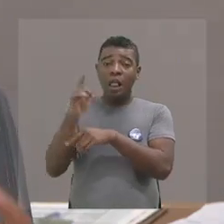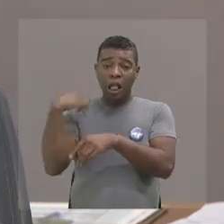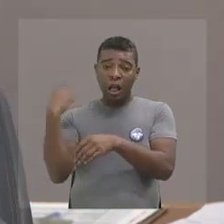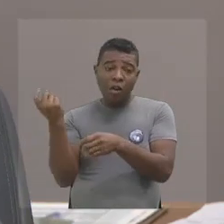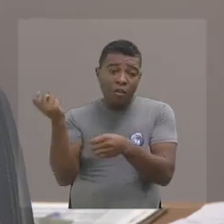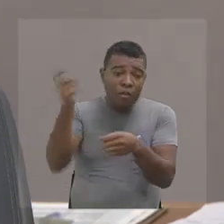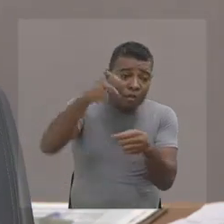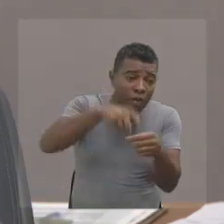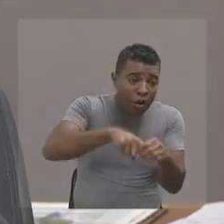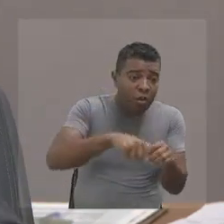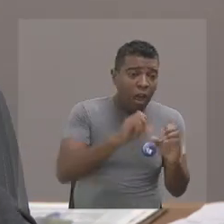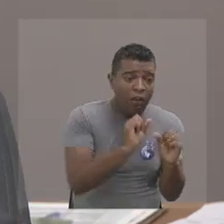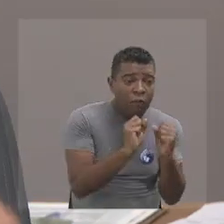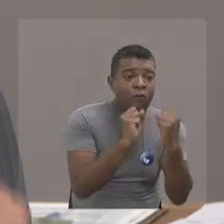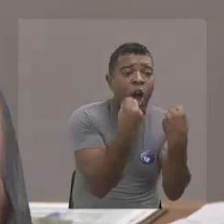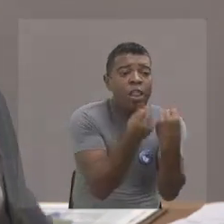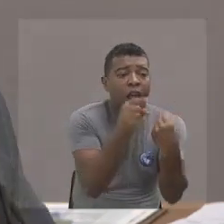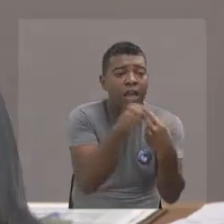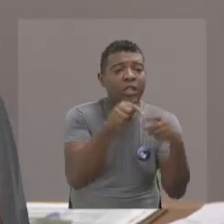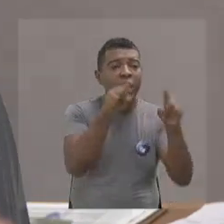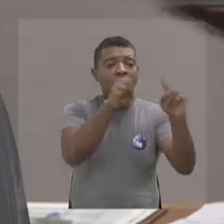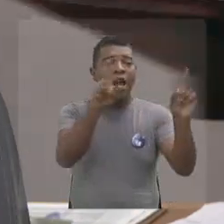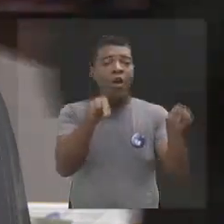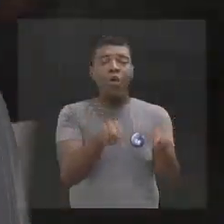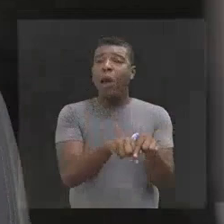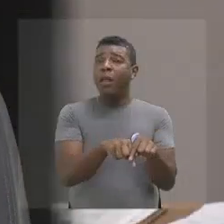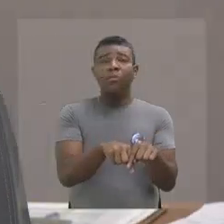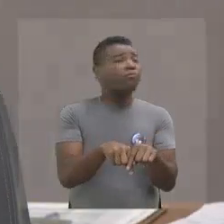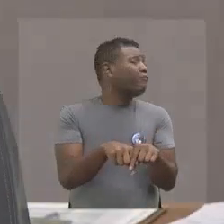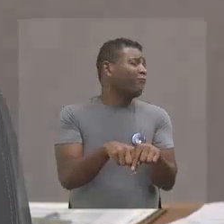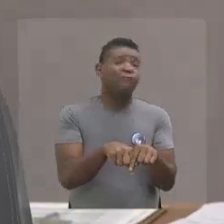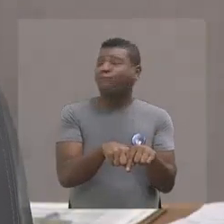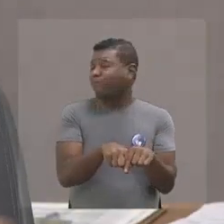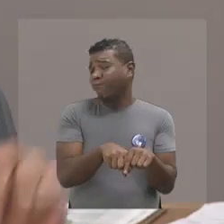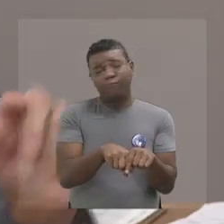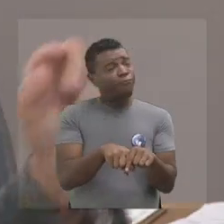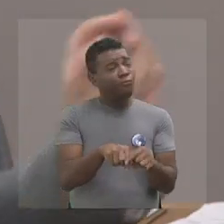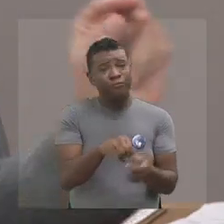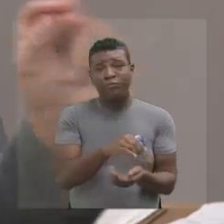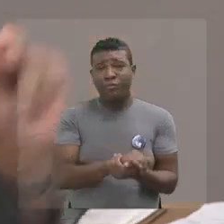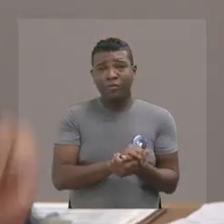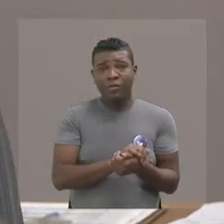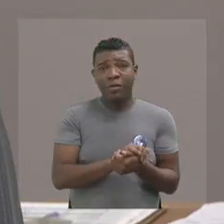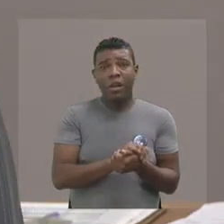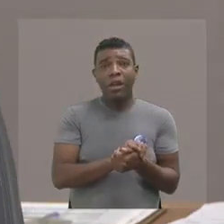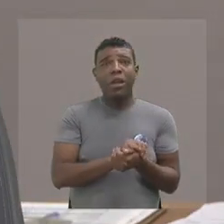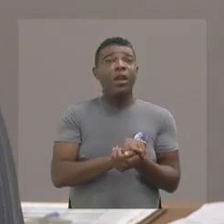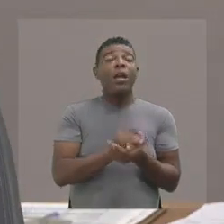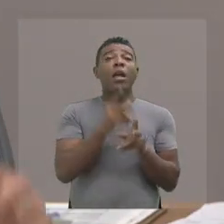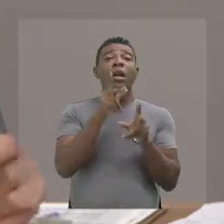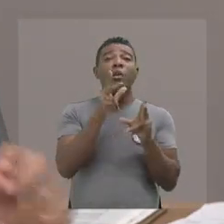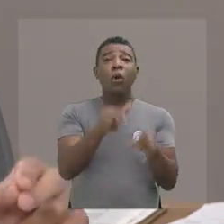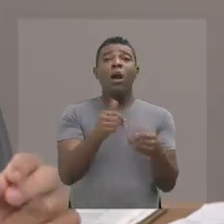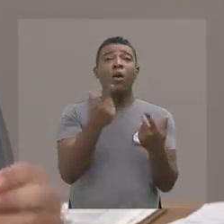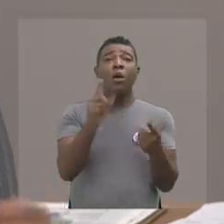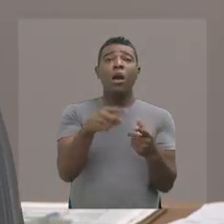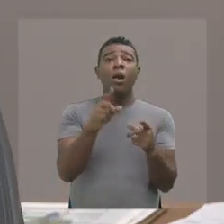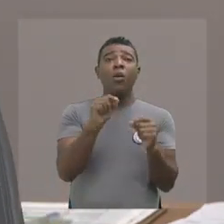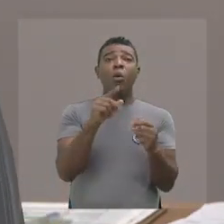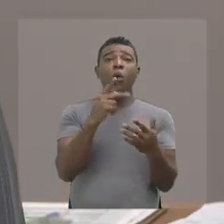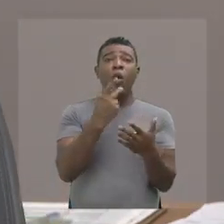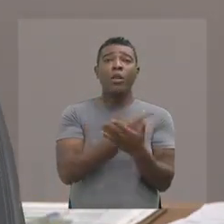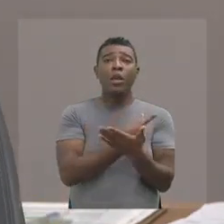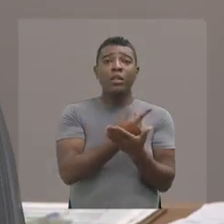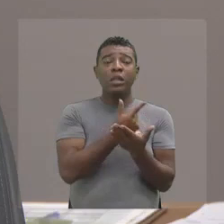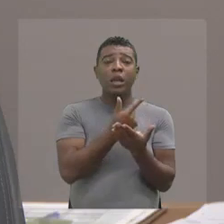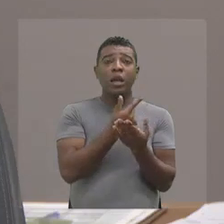dos quadros assim como foi falado um esvaziamento de título Torres e eu peço a compreensão só